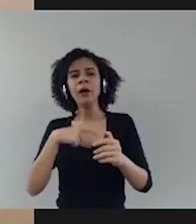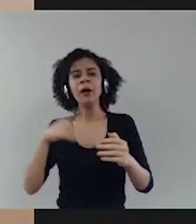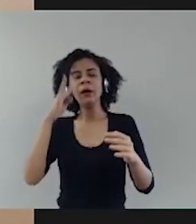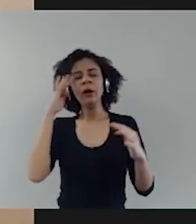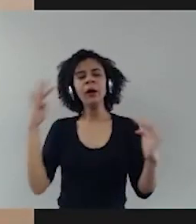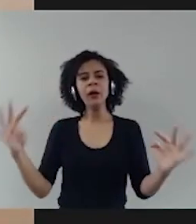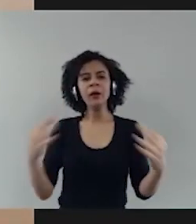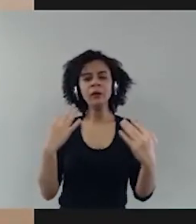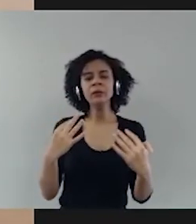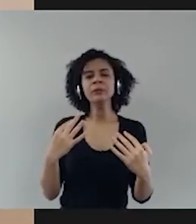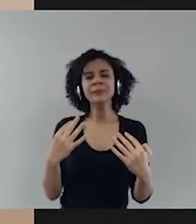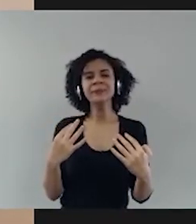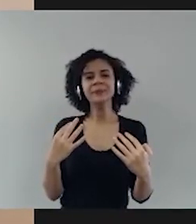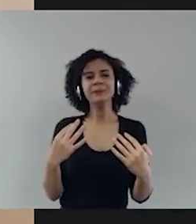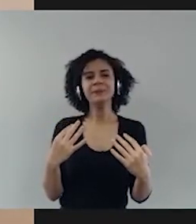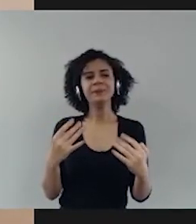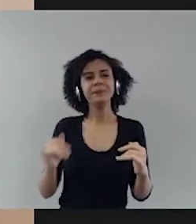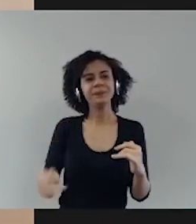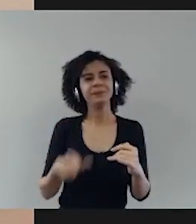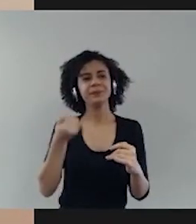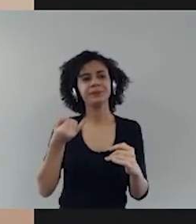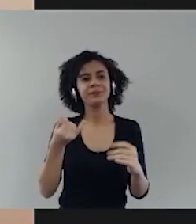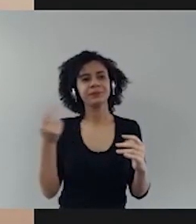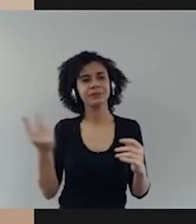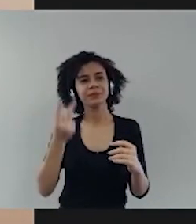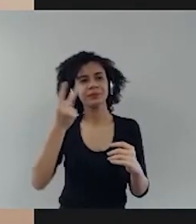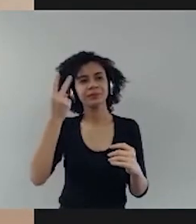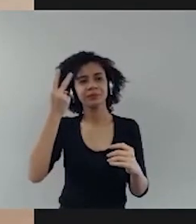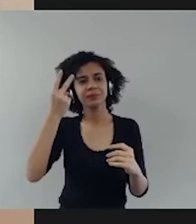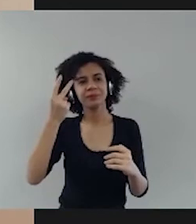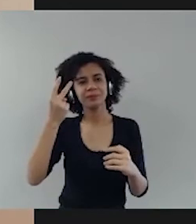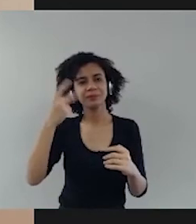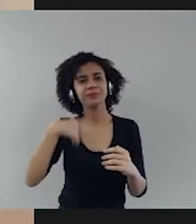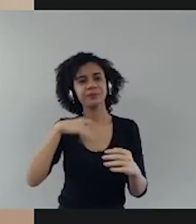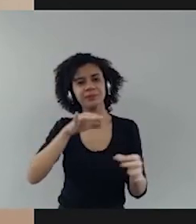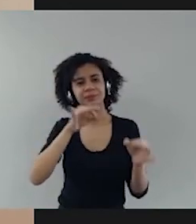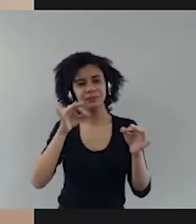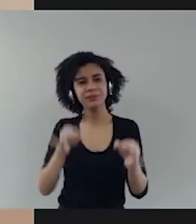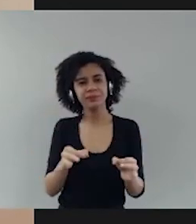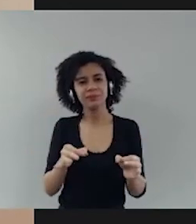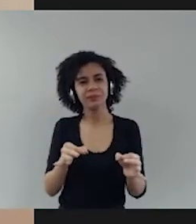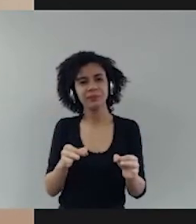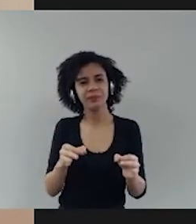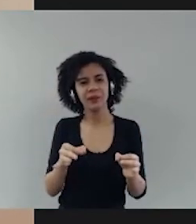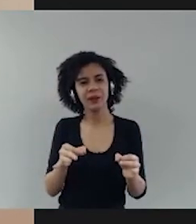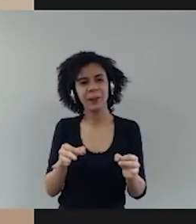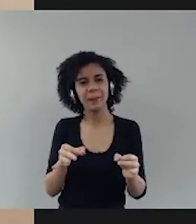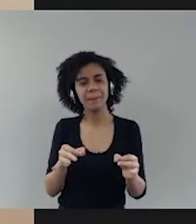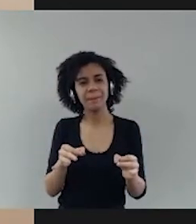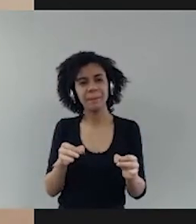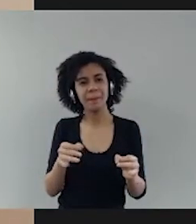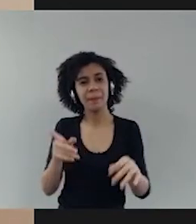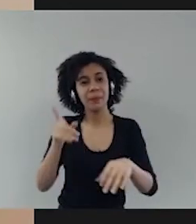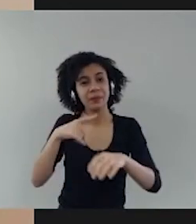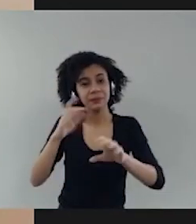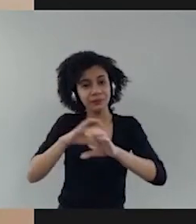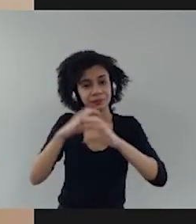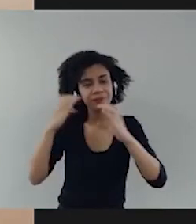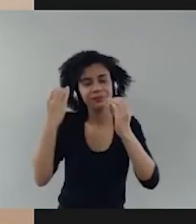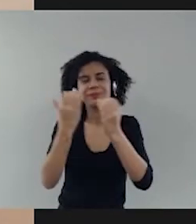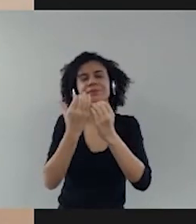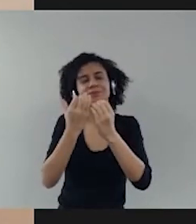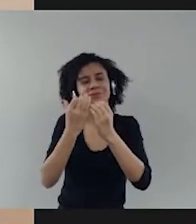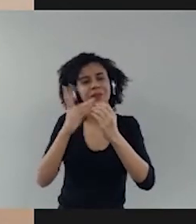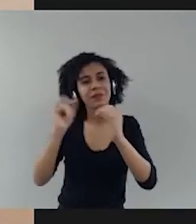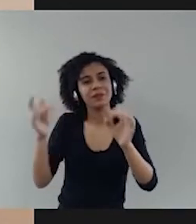estão nos assistindo. É uma oportunidade valiosa e tenho certeza que aí esse congresso engrandecerá